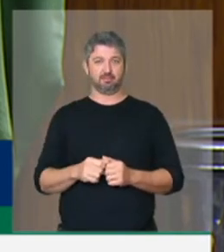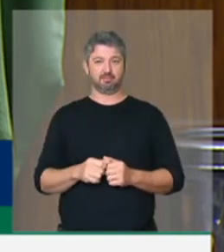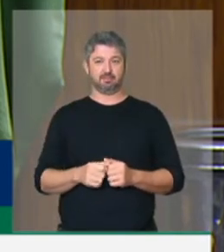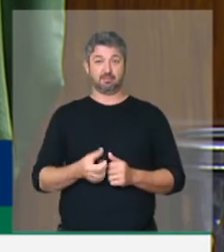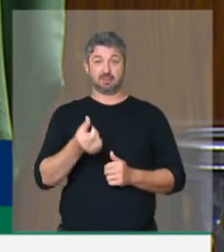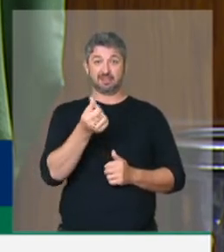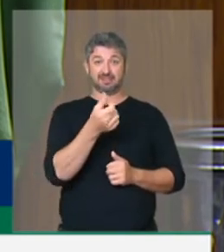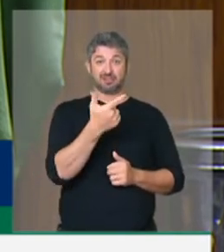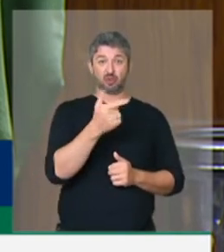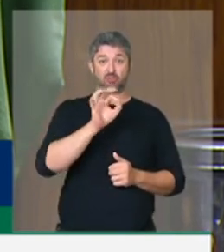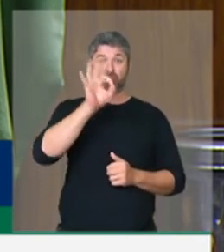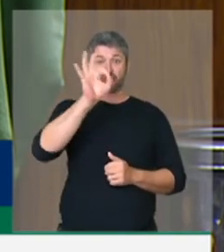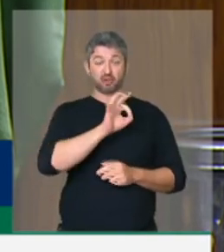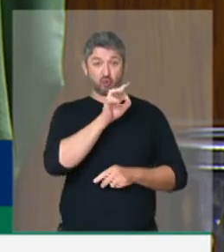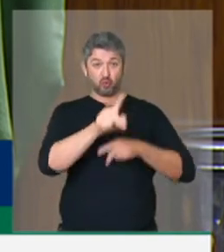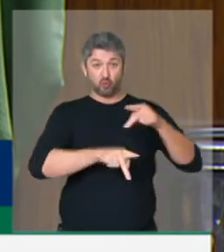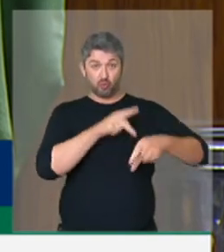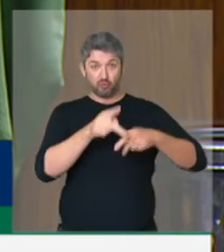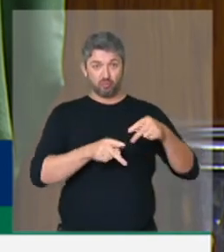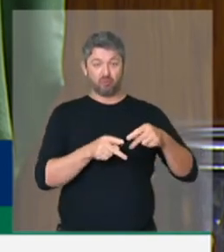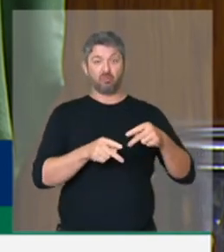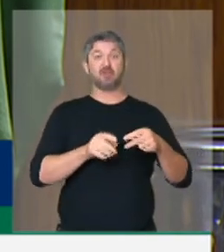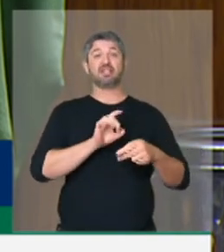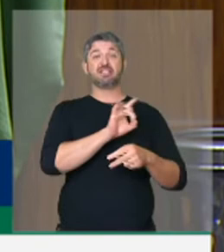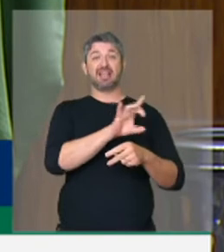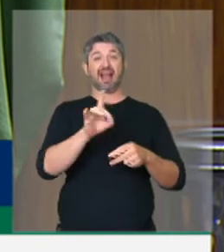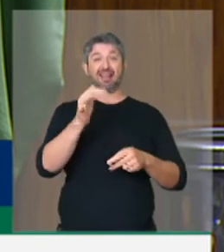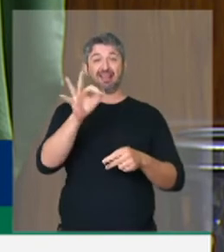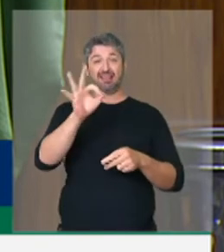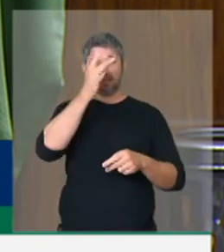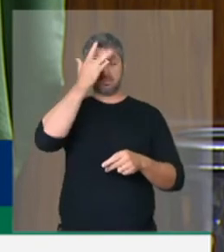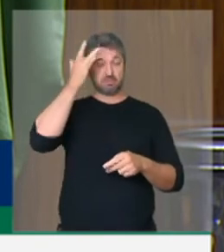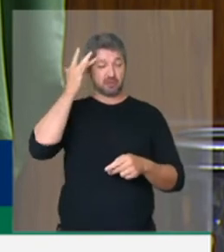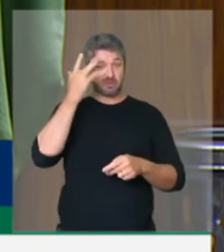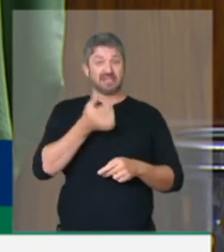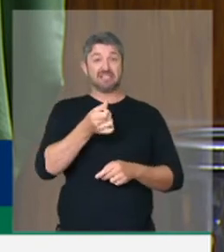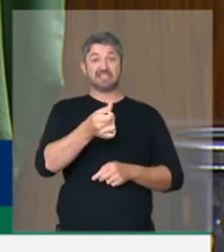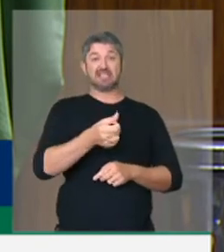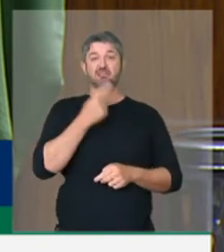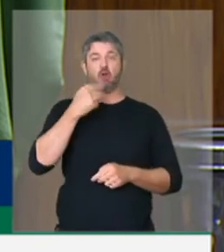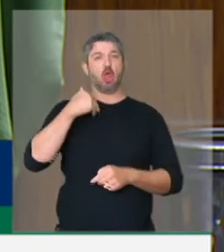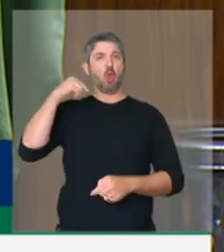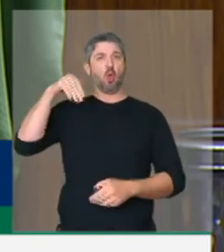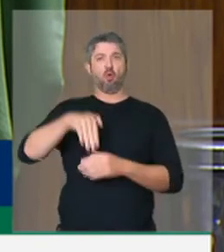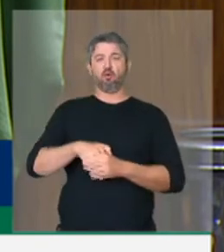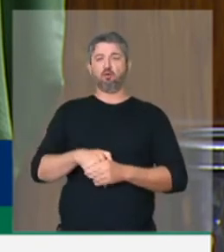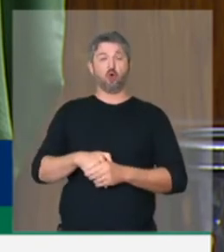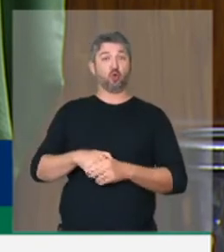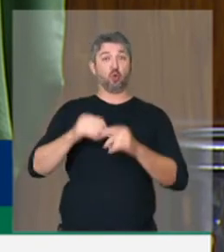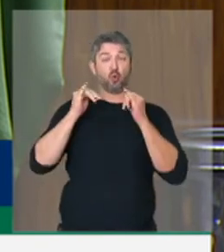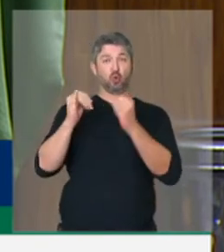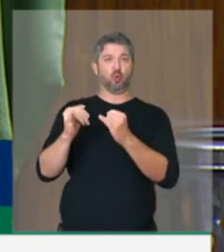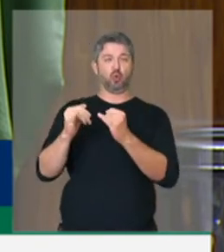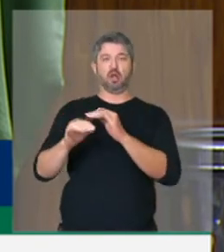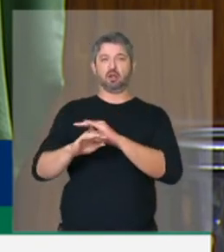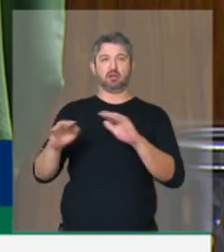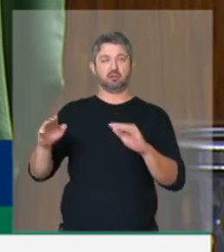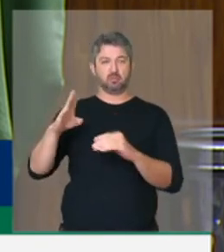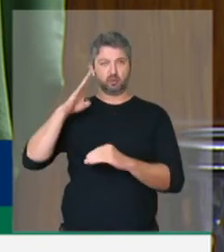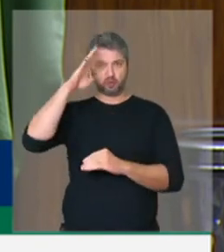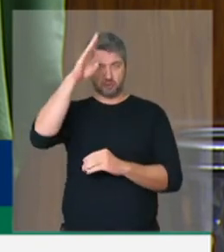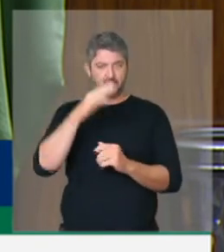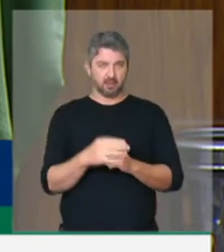62% dos brasileiros, 6 em cada 10, dizem que não votariam em Bolsonaro de jeito nenhum.